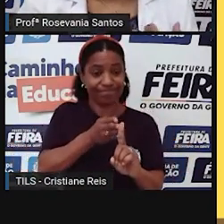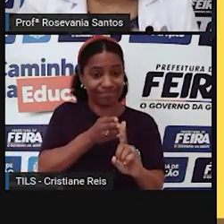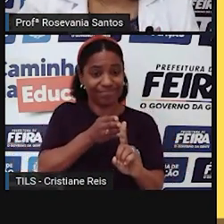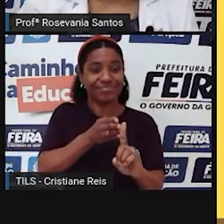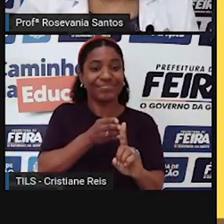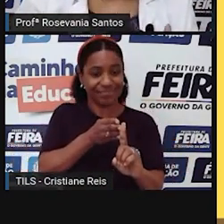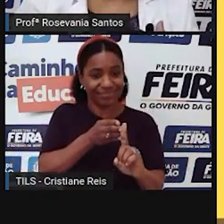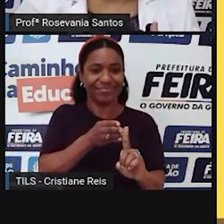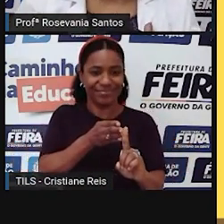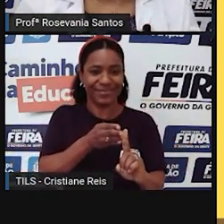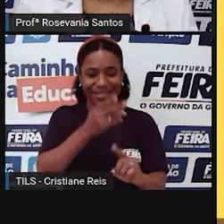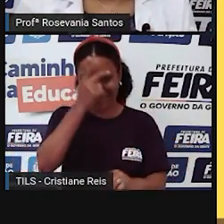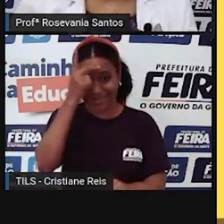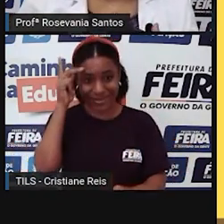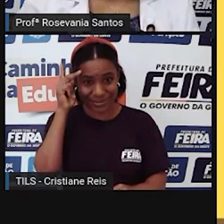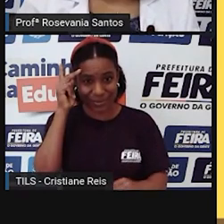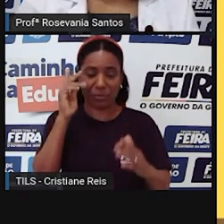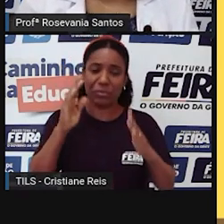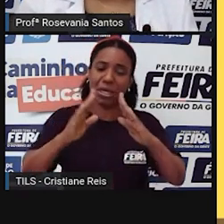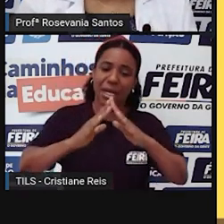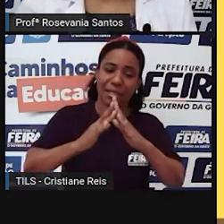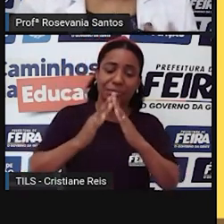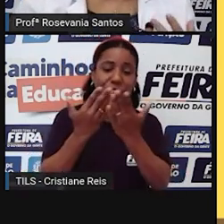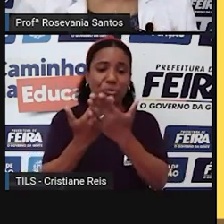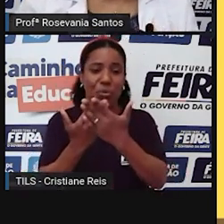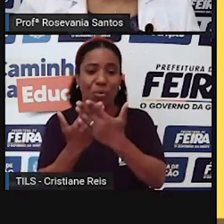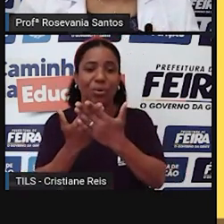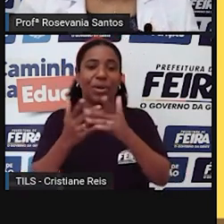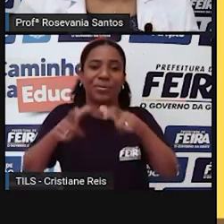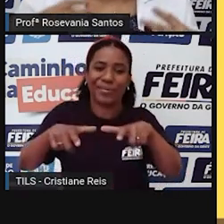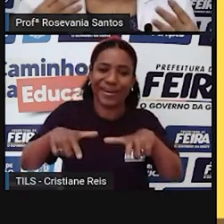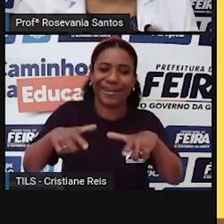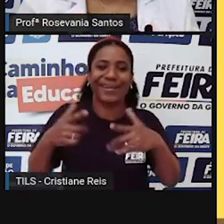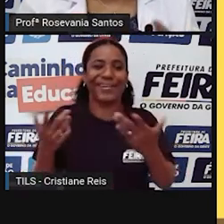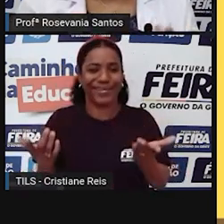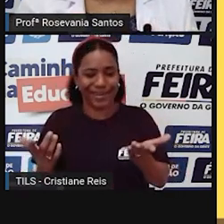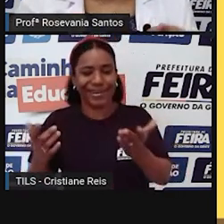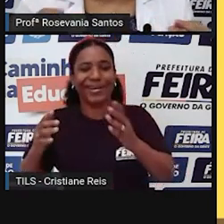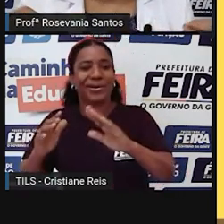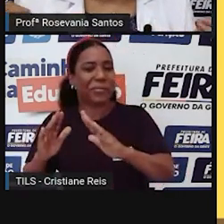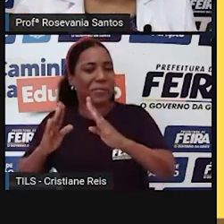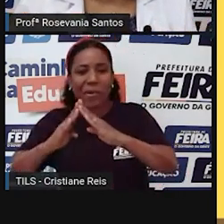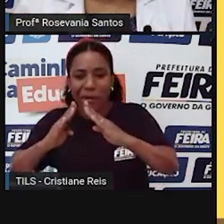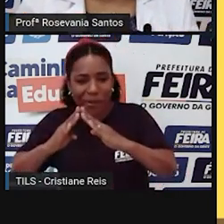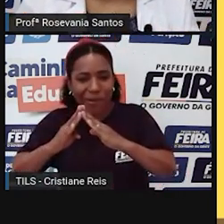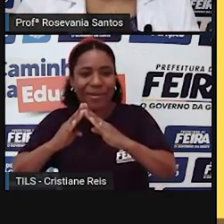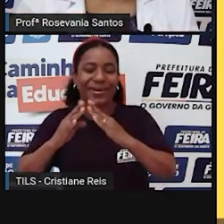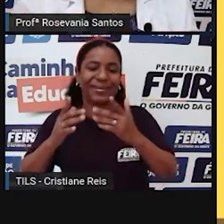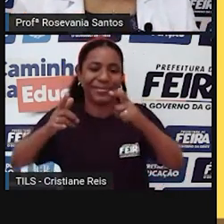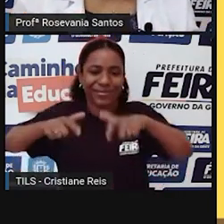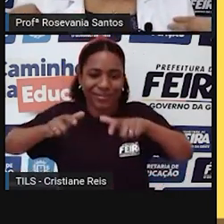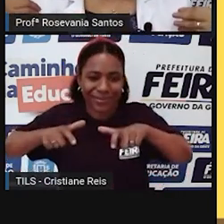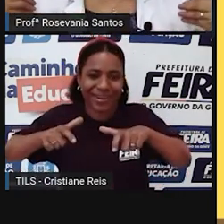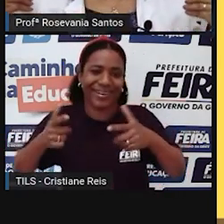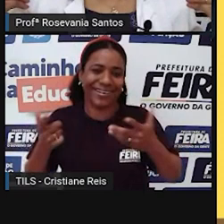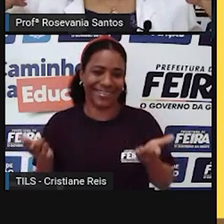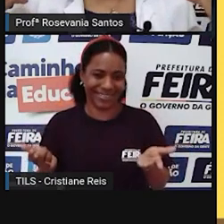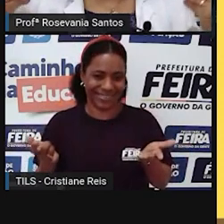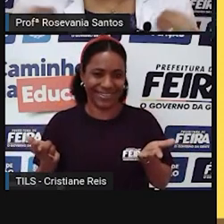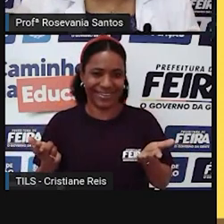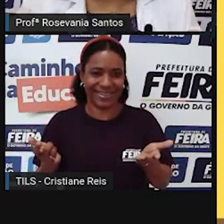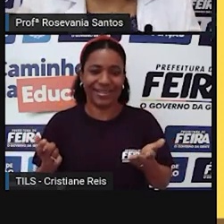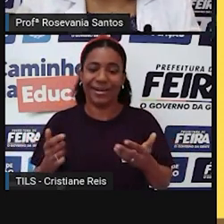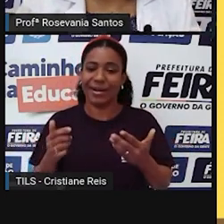pessoas moram, estudam, consomem, ou seja, realizam as atividades cotidianas. Por exemplo,